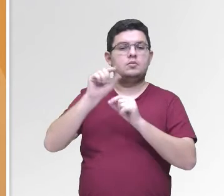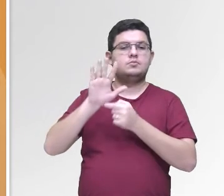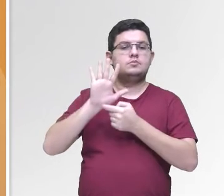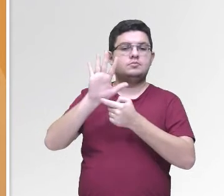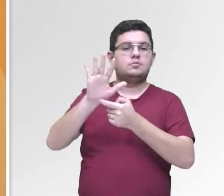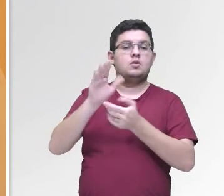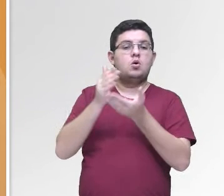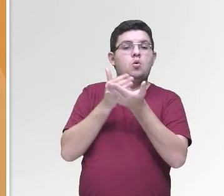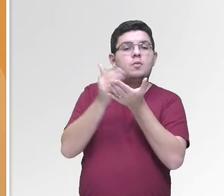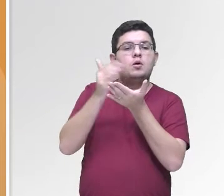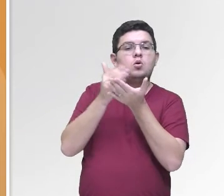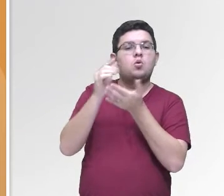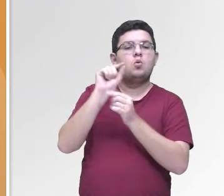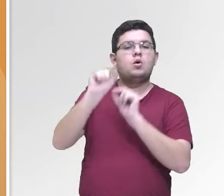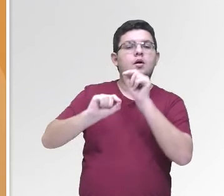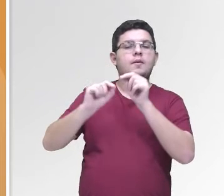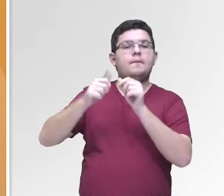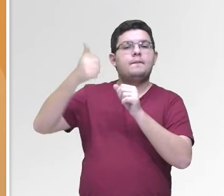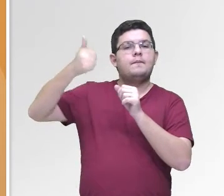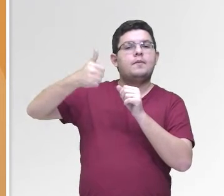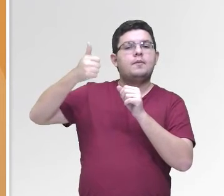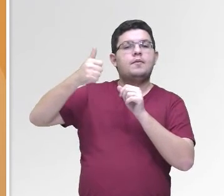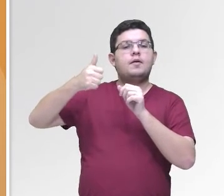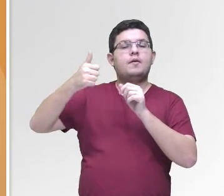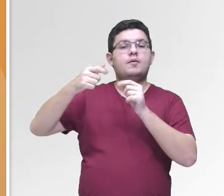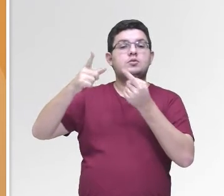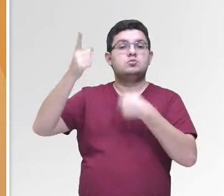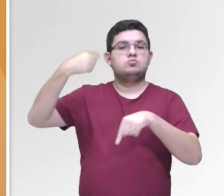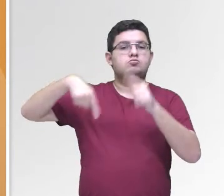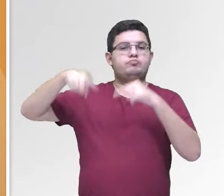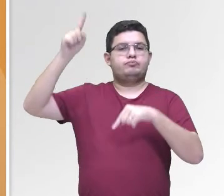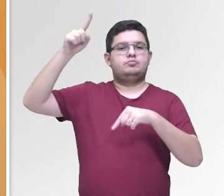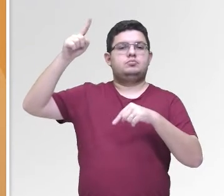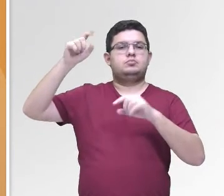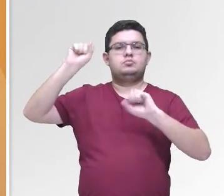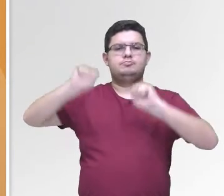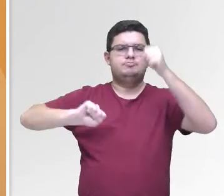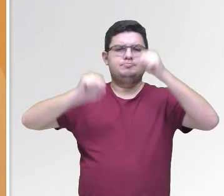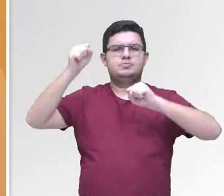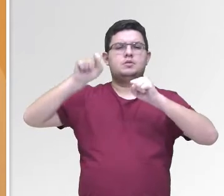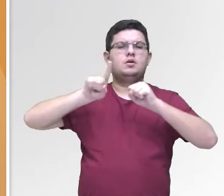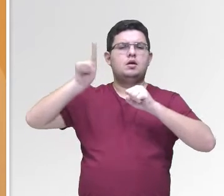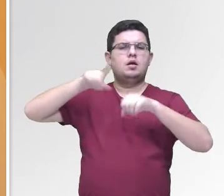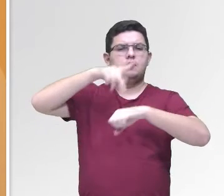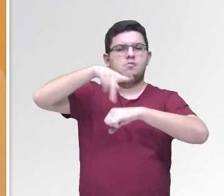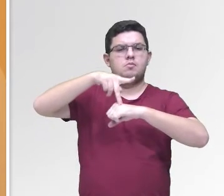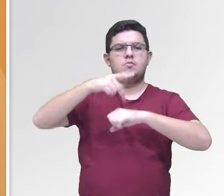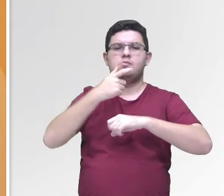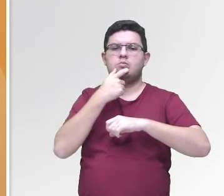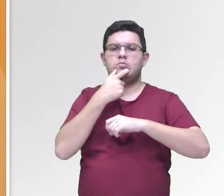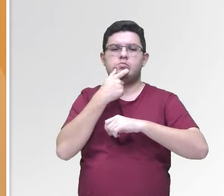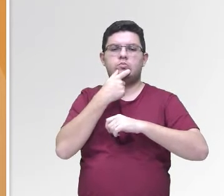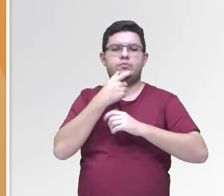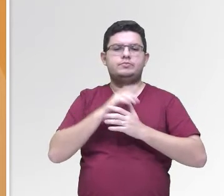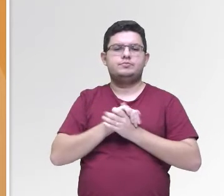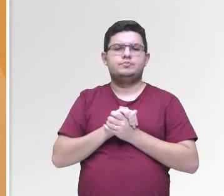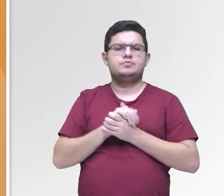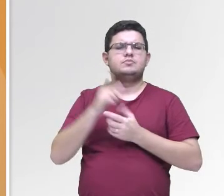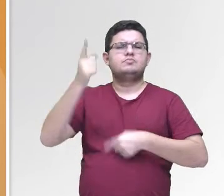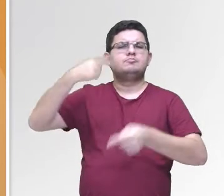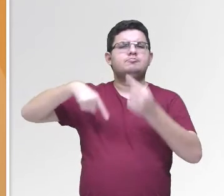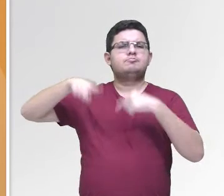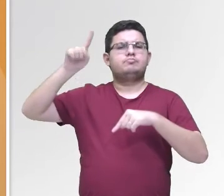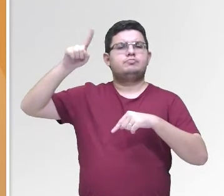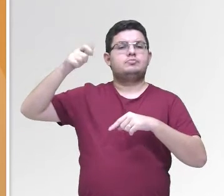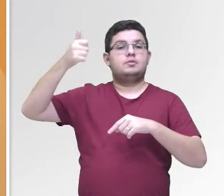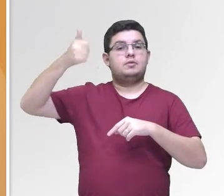da primeira revolução industrial na Inglaterra. Tá? Essa revolução, por que esse nome revolução?